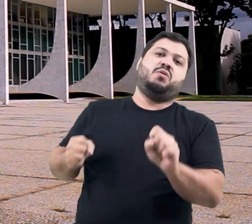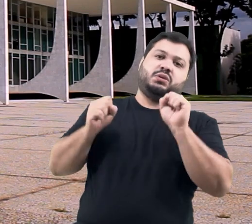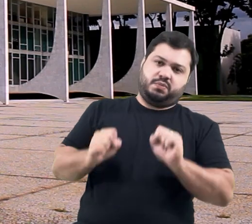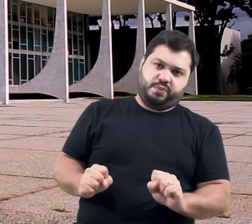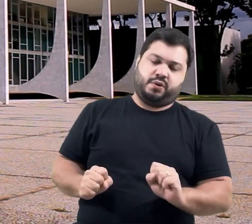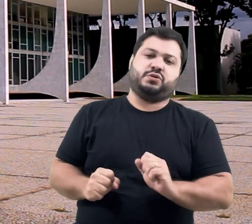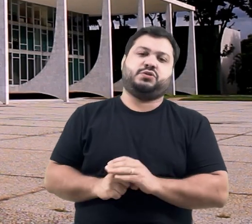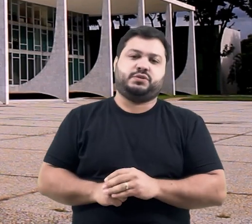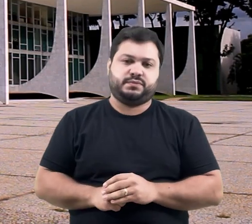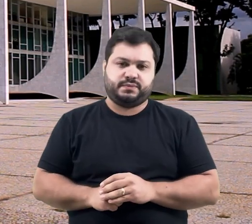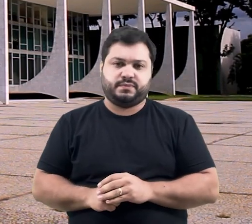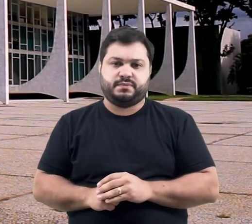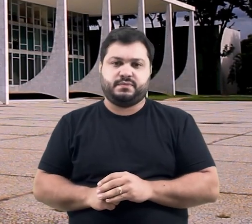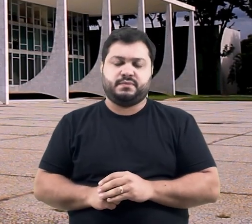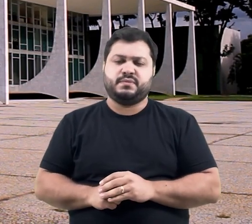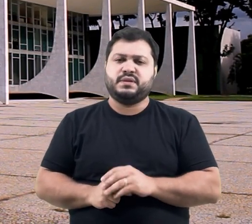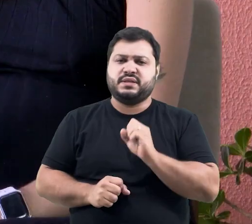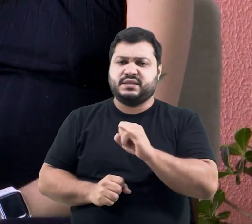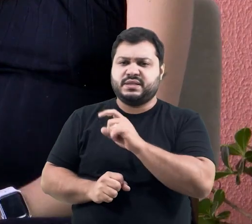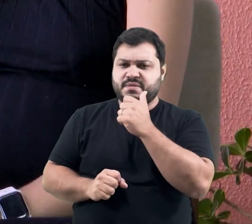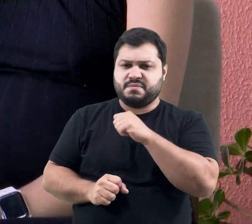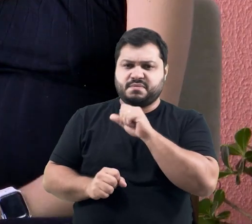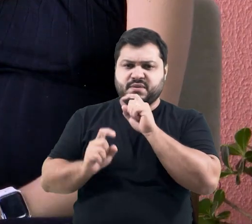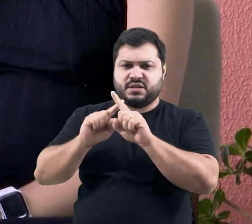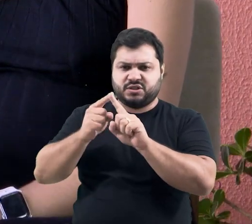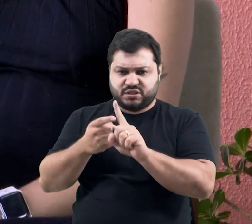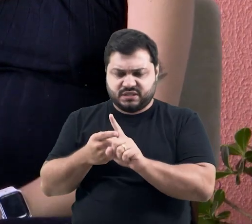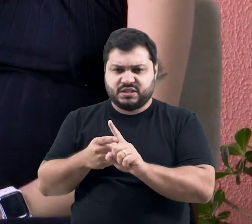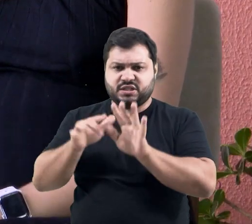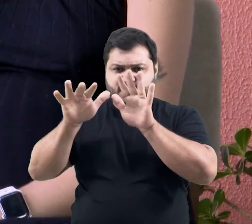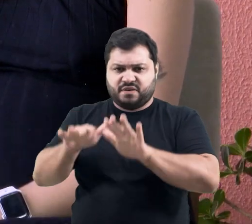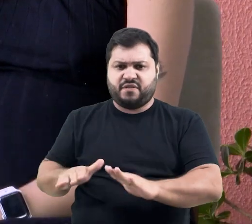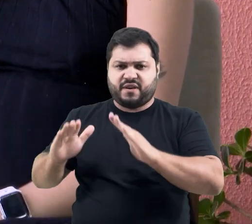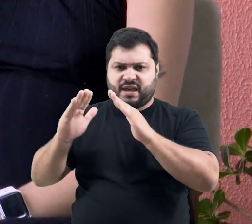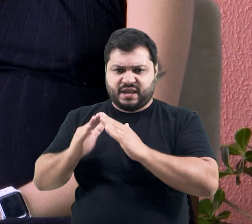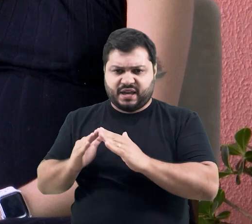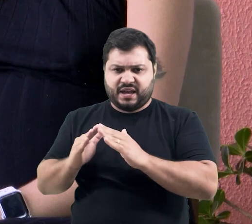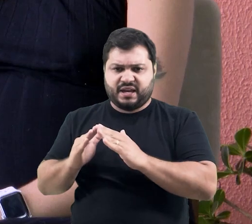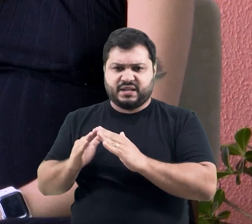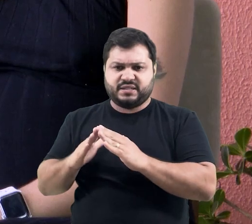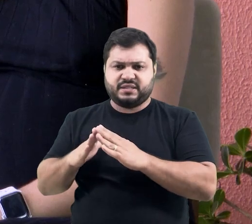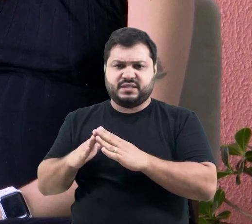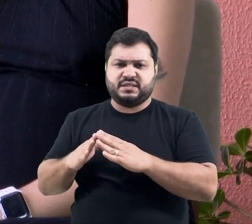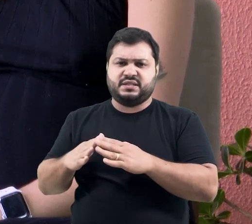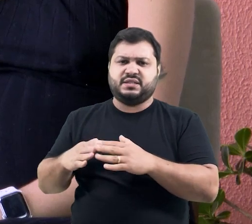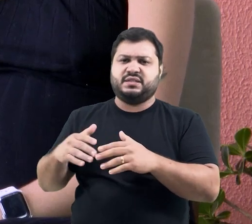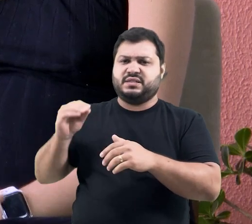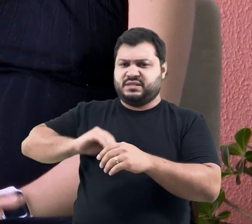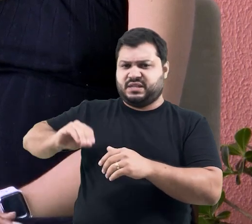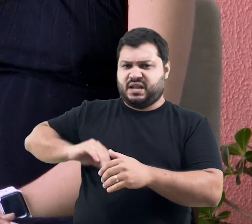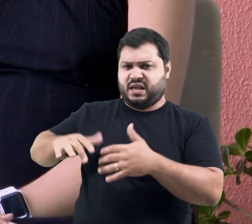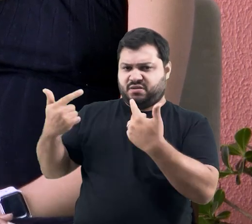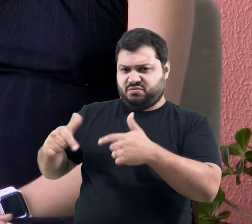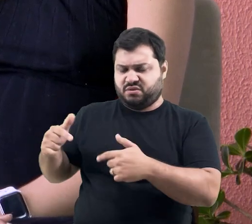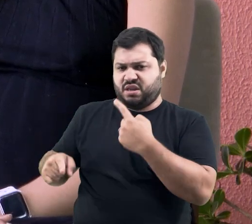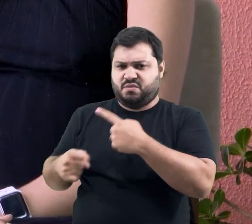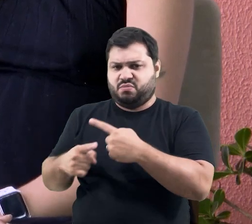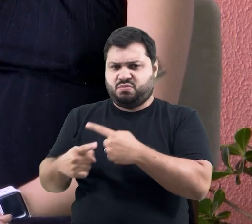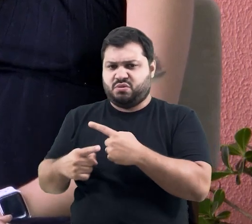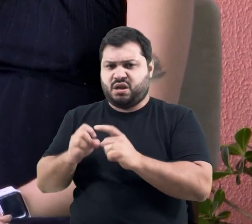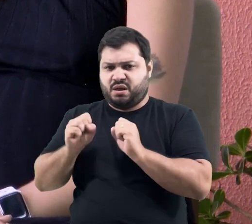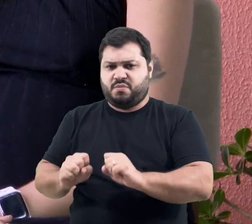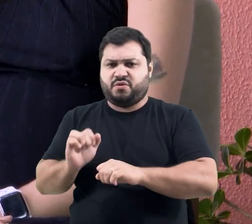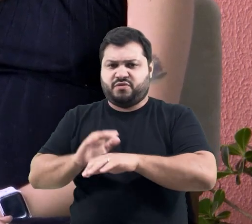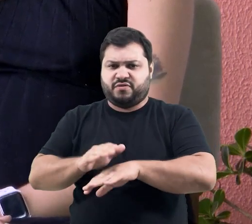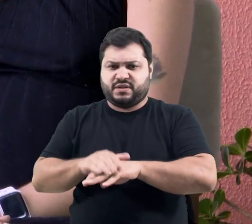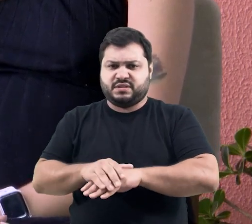licença, a outra tem esse direito. Ela, sendo mãe gestante, vai ficar em casa com ele, abrindo mão do salário dela,